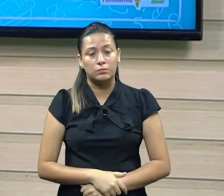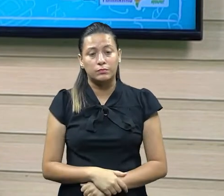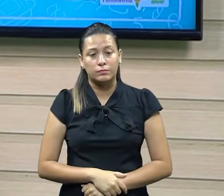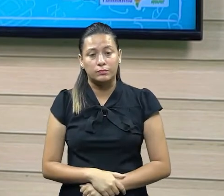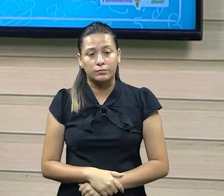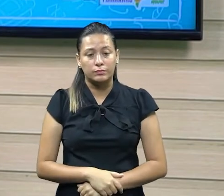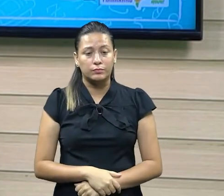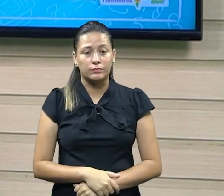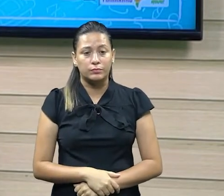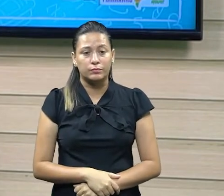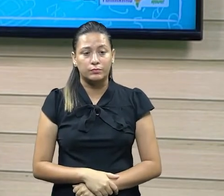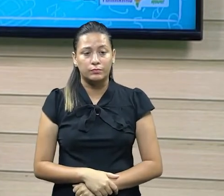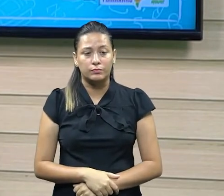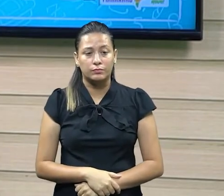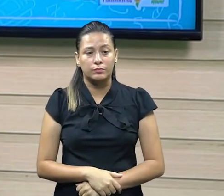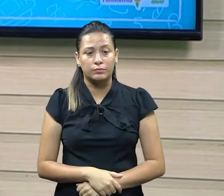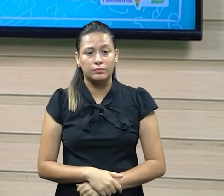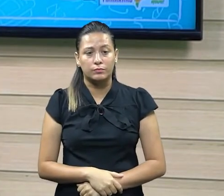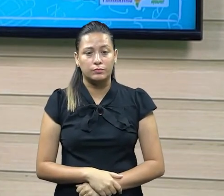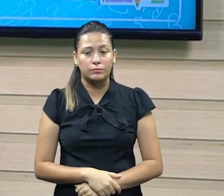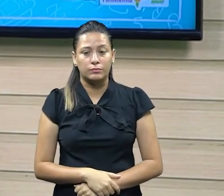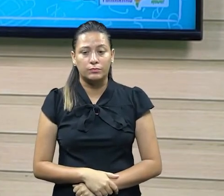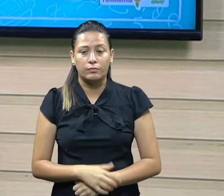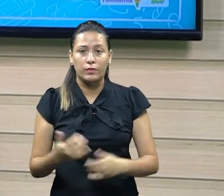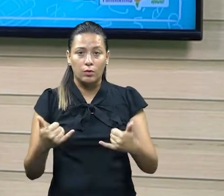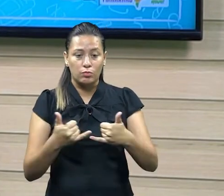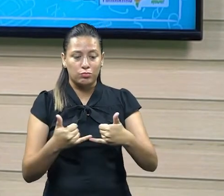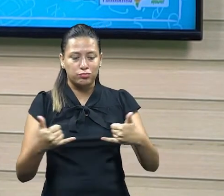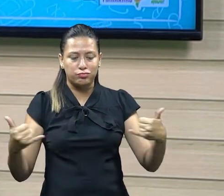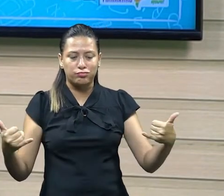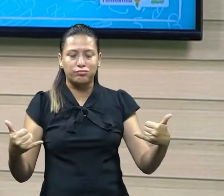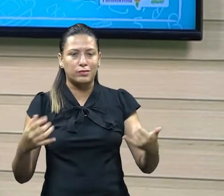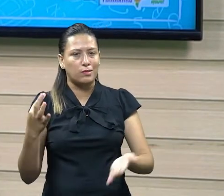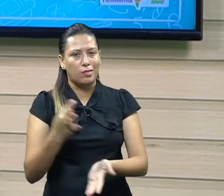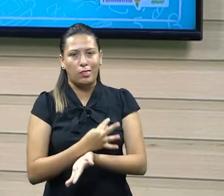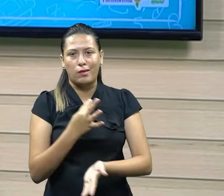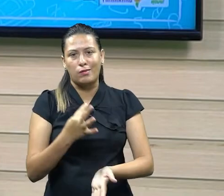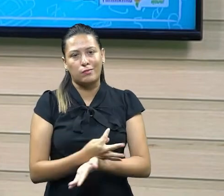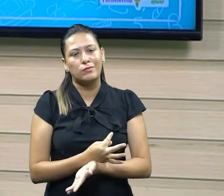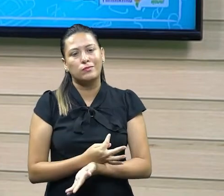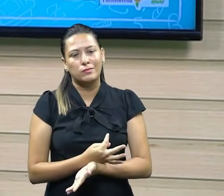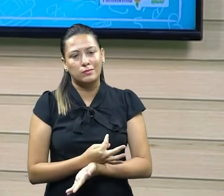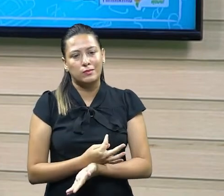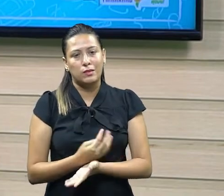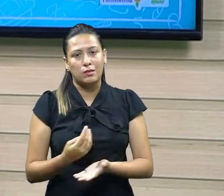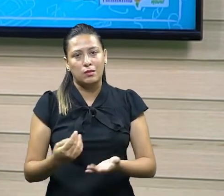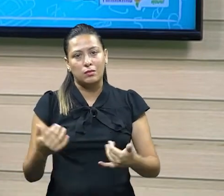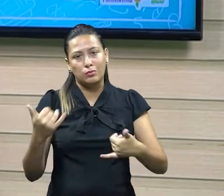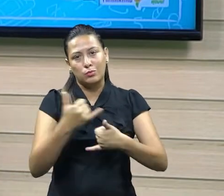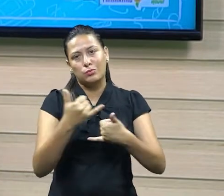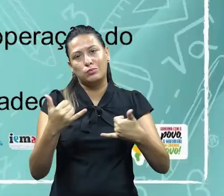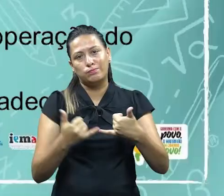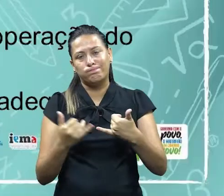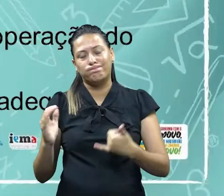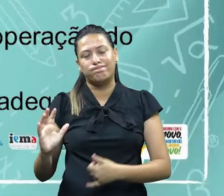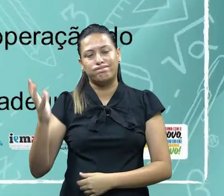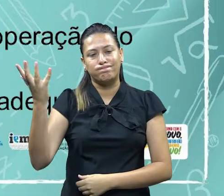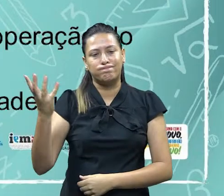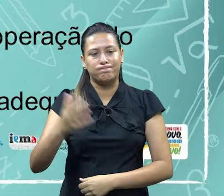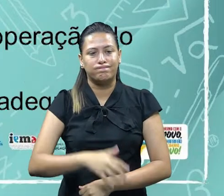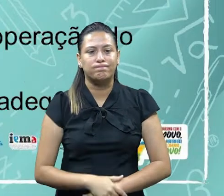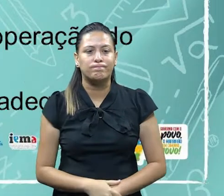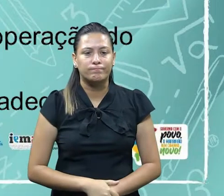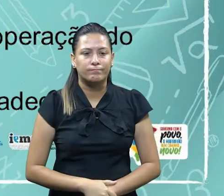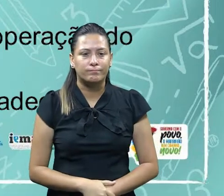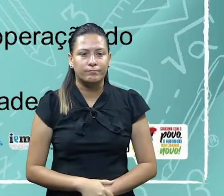aí, com aquela alta demanda, o fio não vai aguentar e pode acabar gerando um curto-circuito.